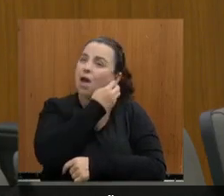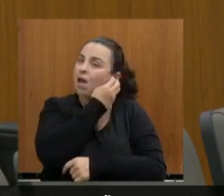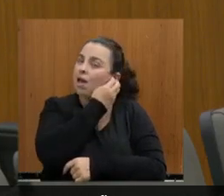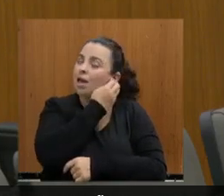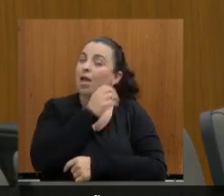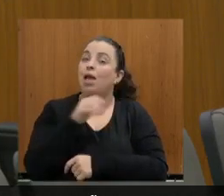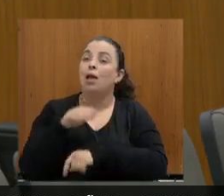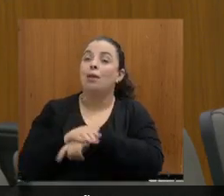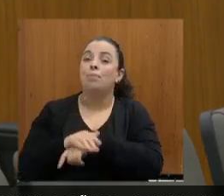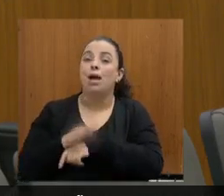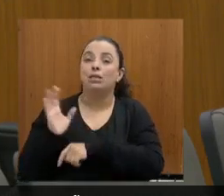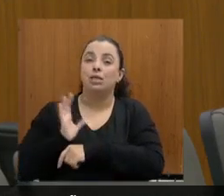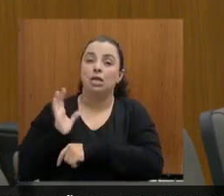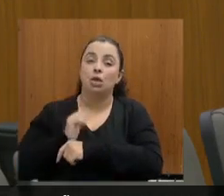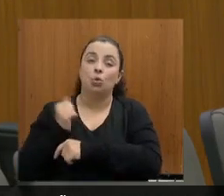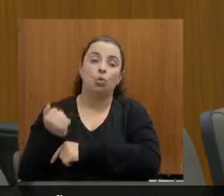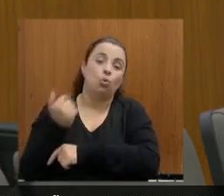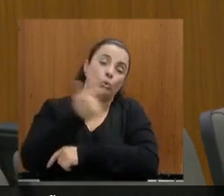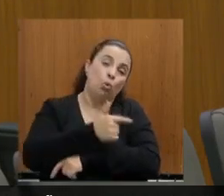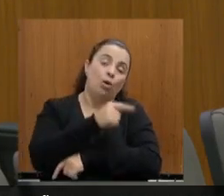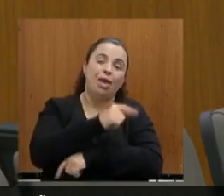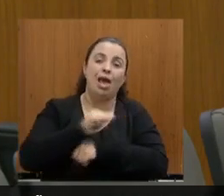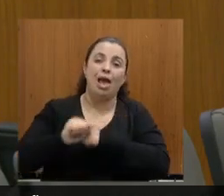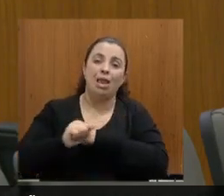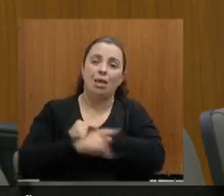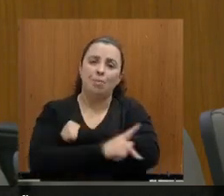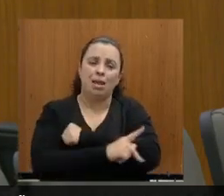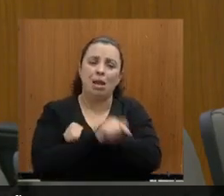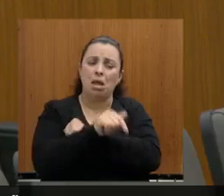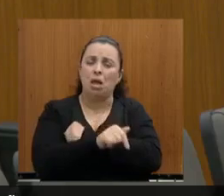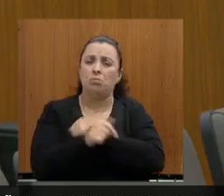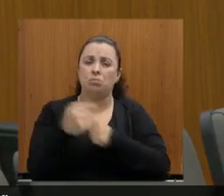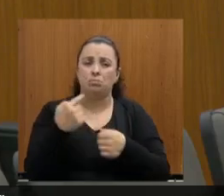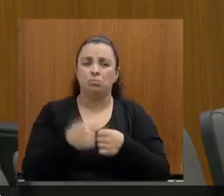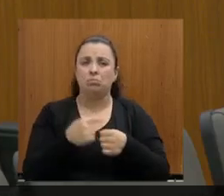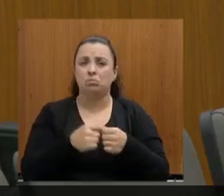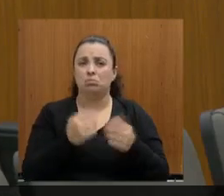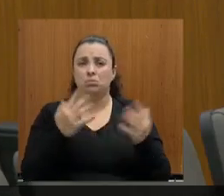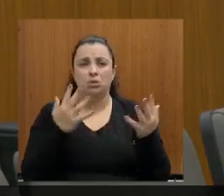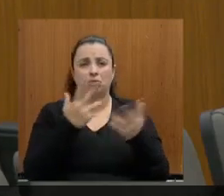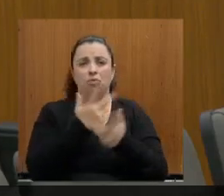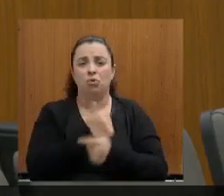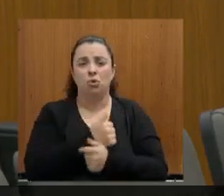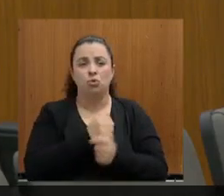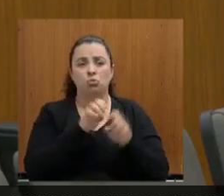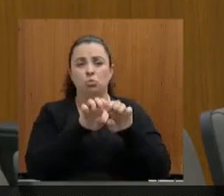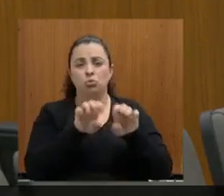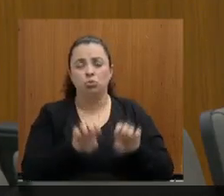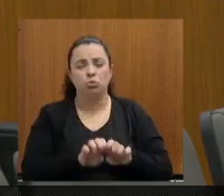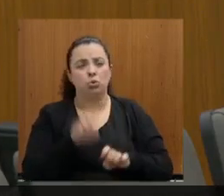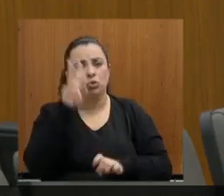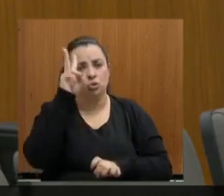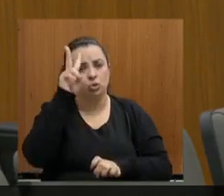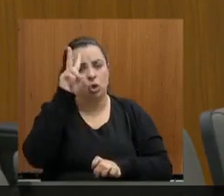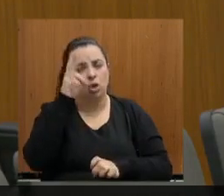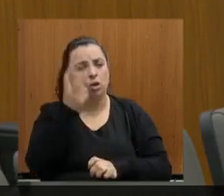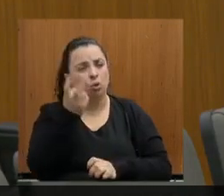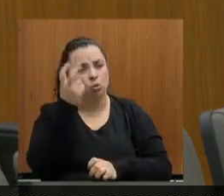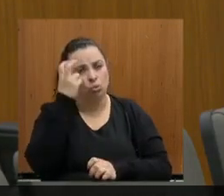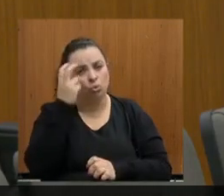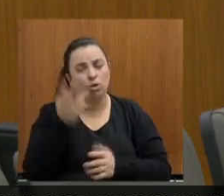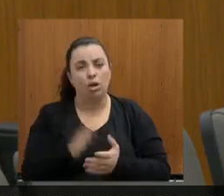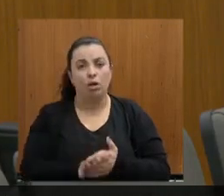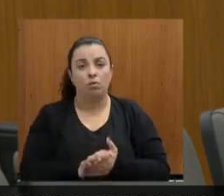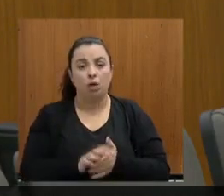Paraíba que é uma grande cidade uma cidade maravilhosa com estrutura histórica e cultural impressionante a linha